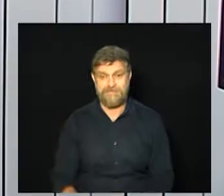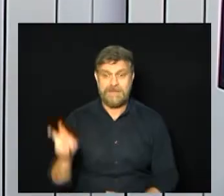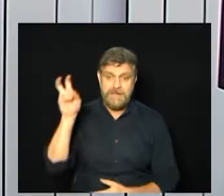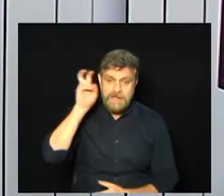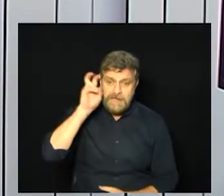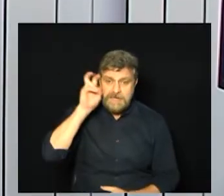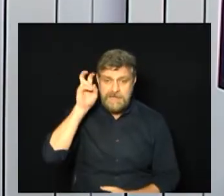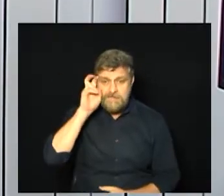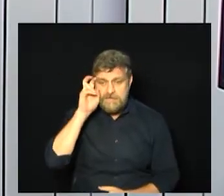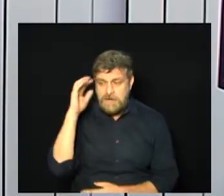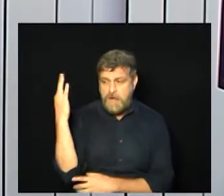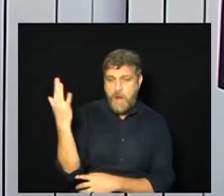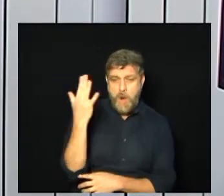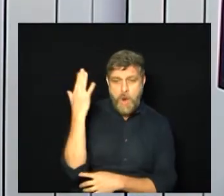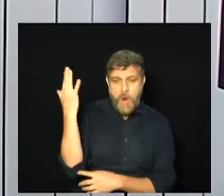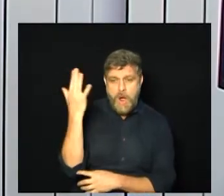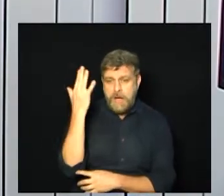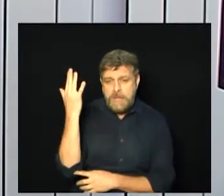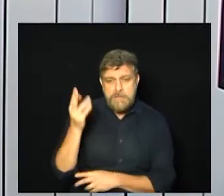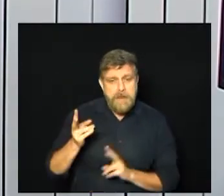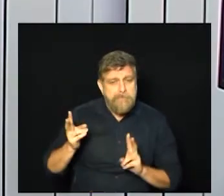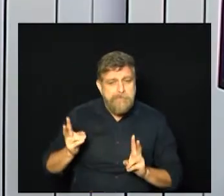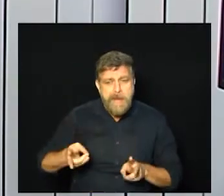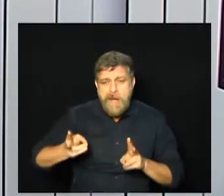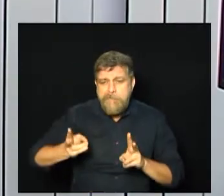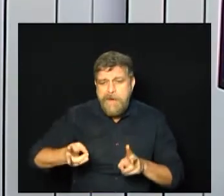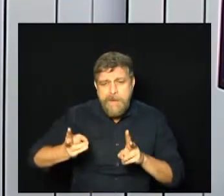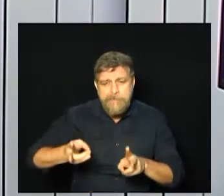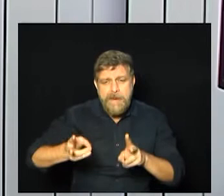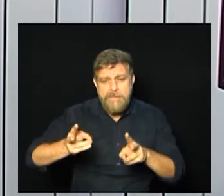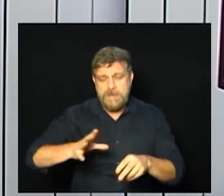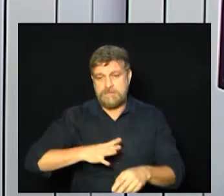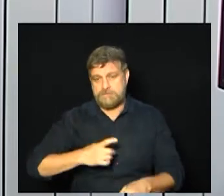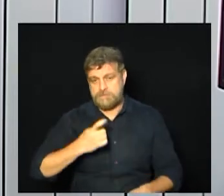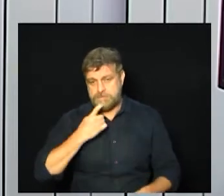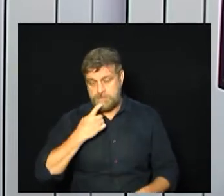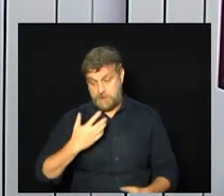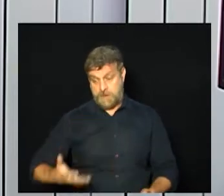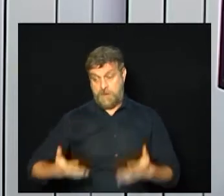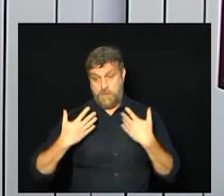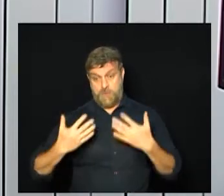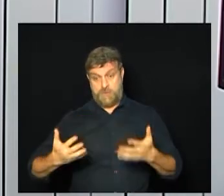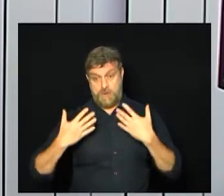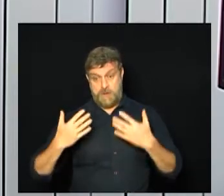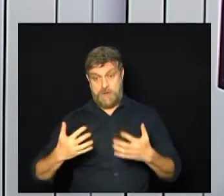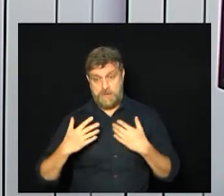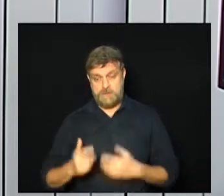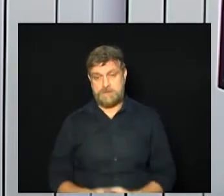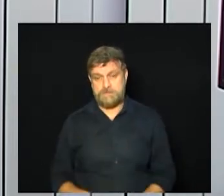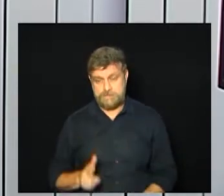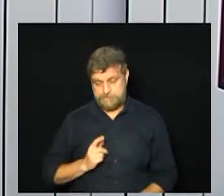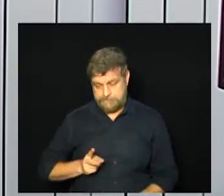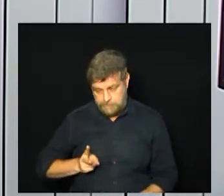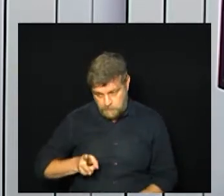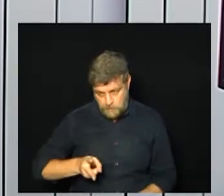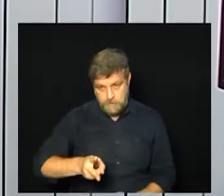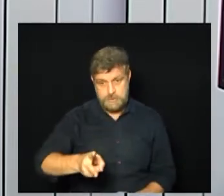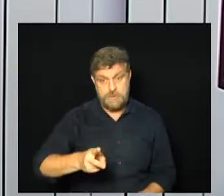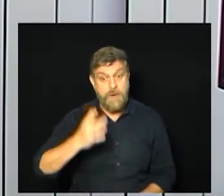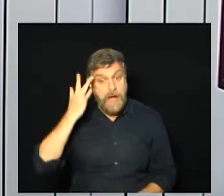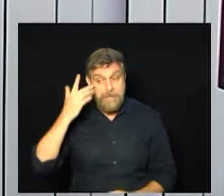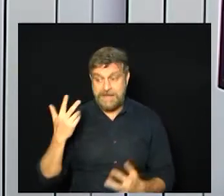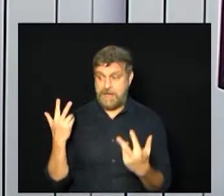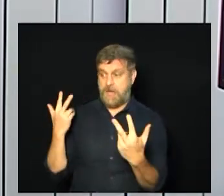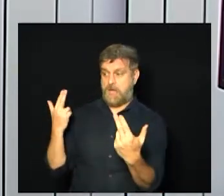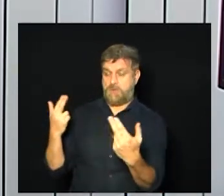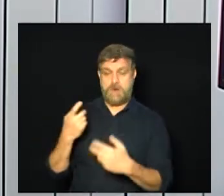Quinta-feira de tempo estável aqui na cidade de Campinas, muito calor e essa condição permanece amanhã, viu,